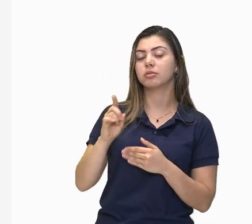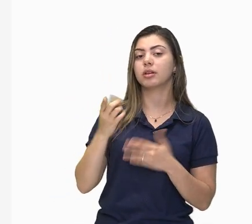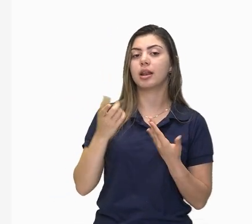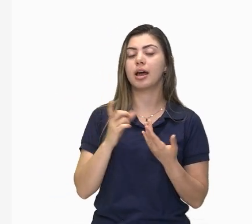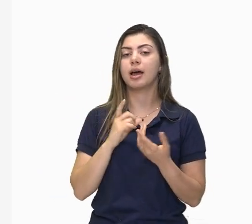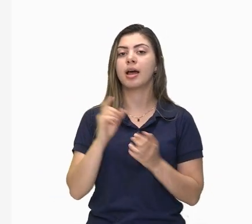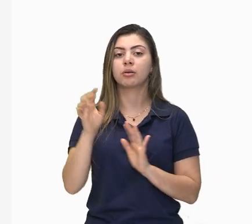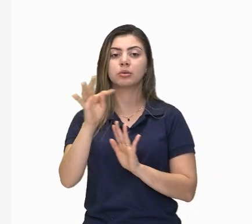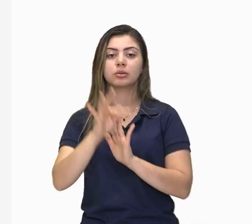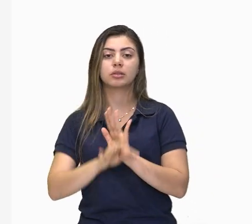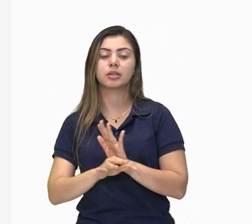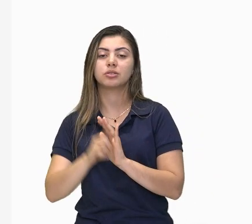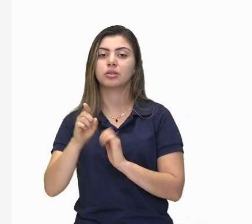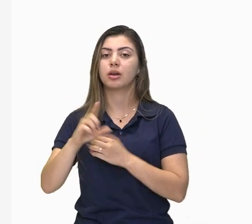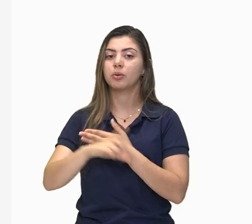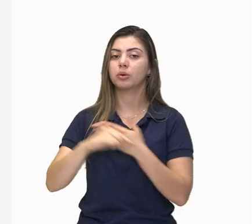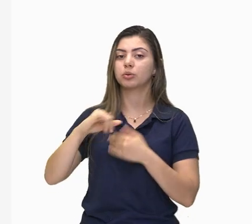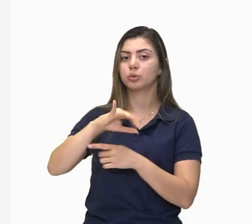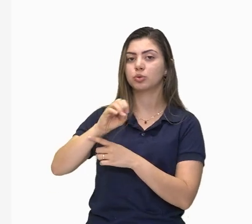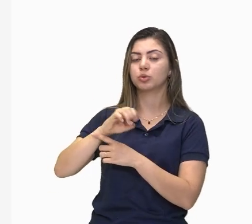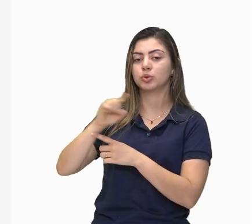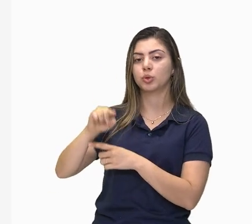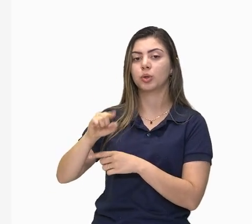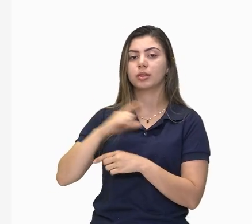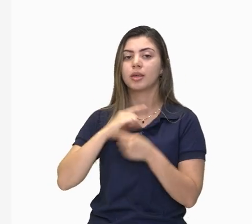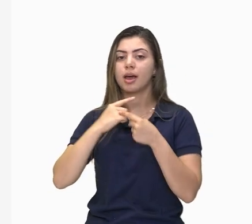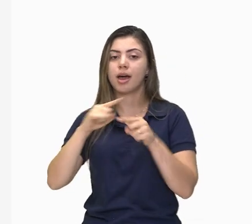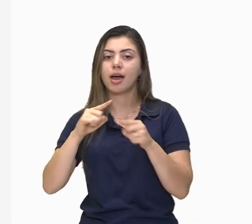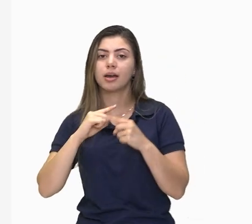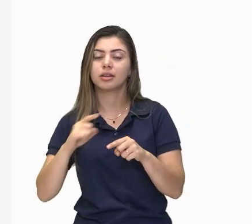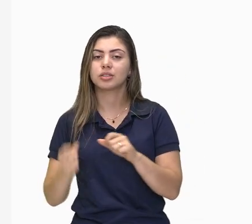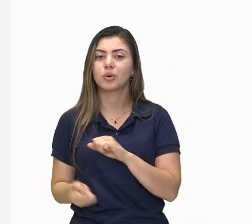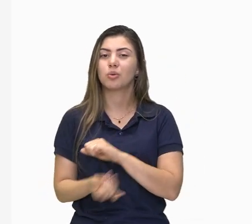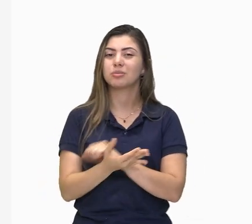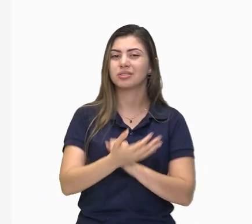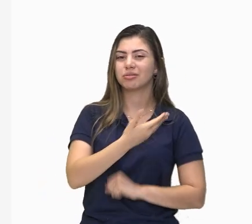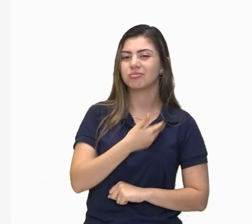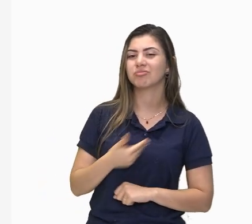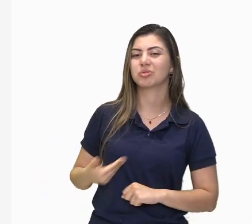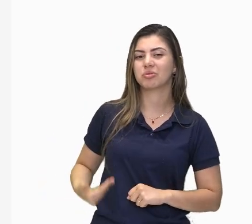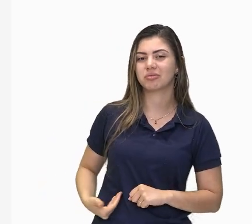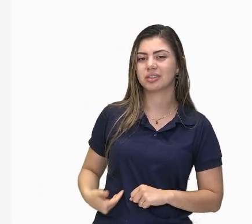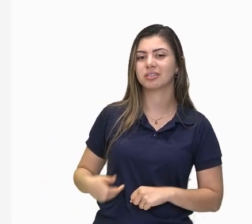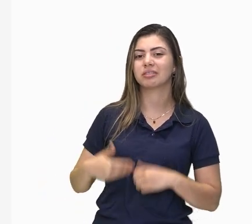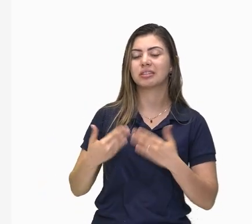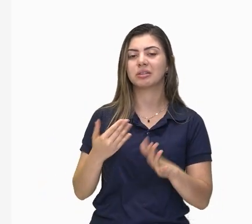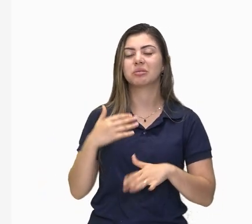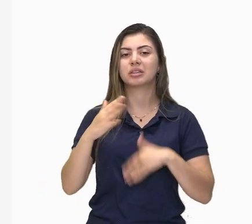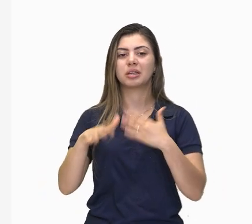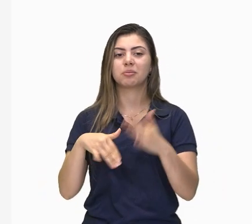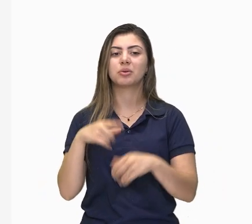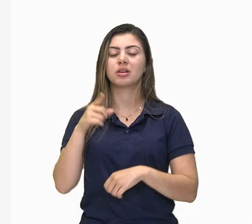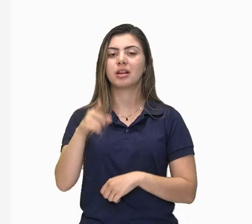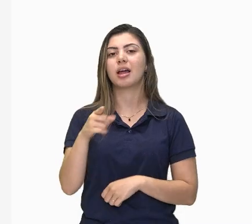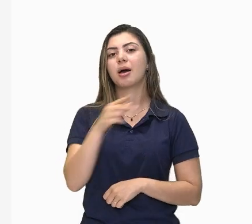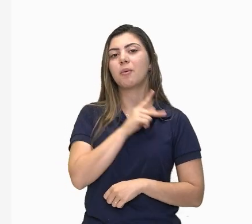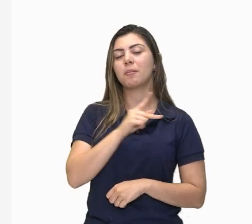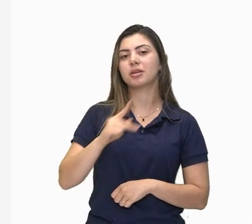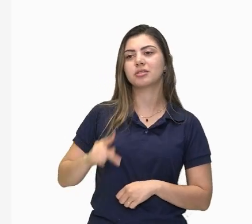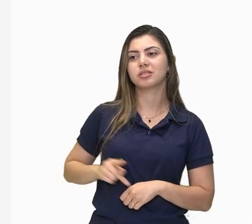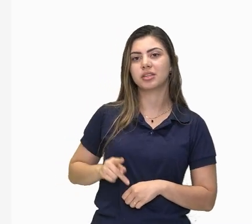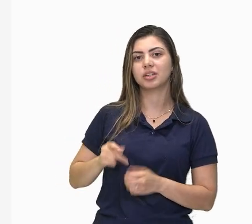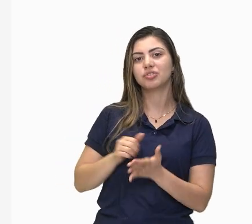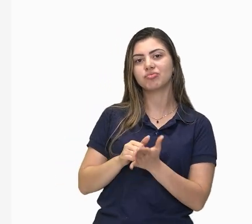faz uma crítica aos escândalos de corrupção do governo que culminaram no processo de impeachment